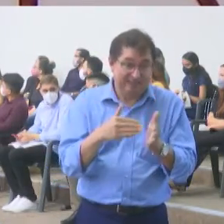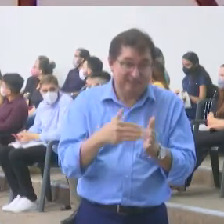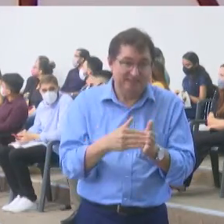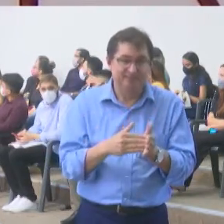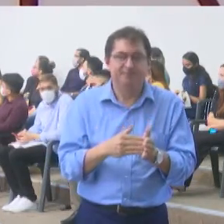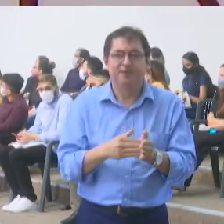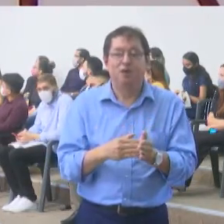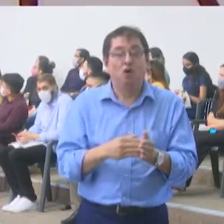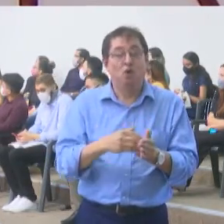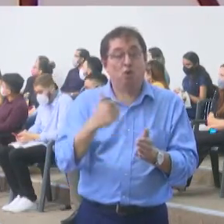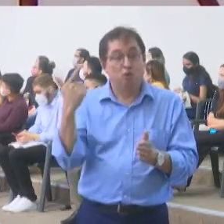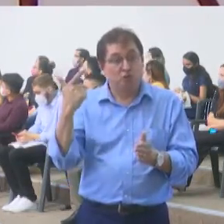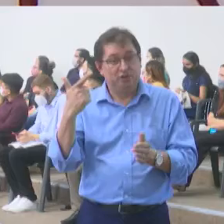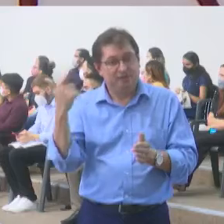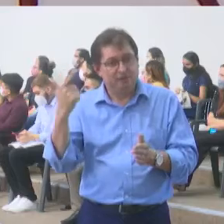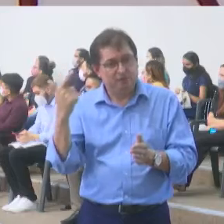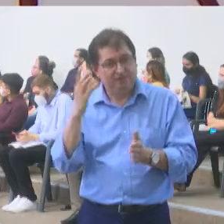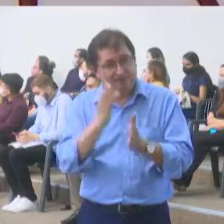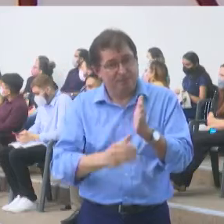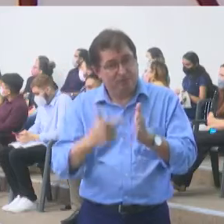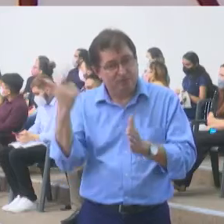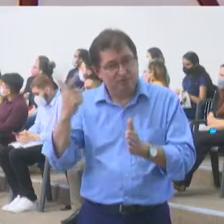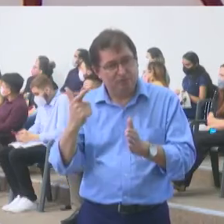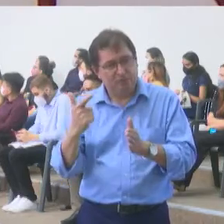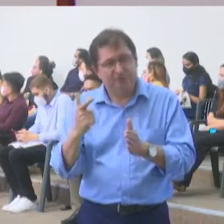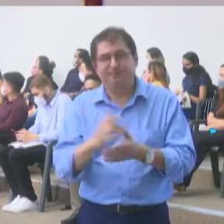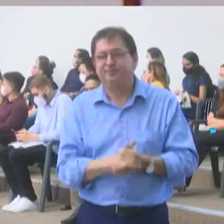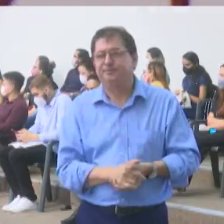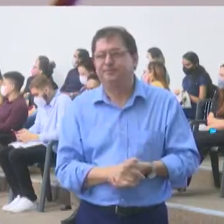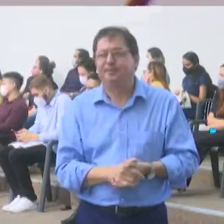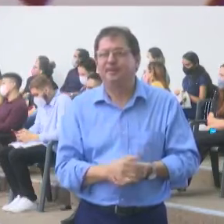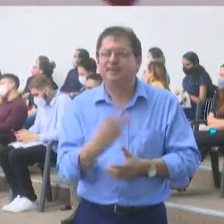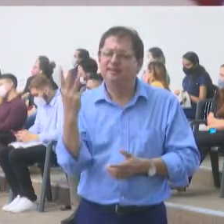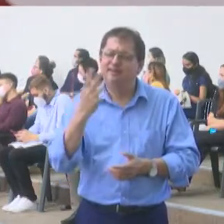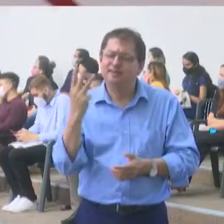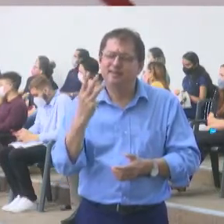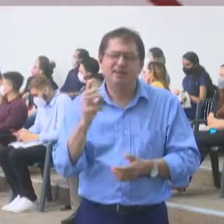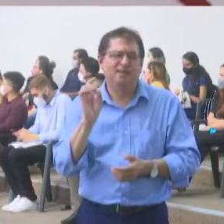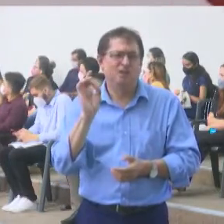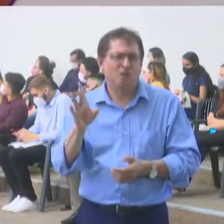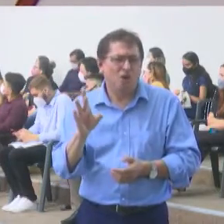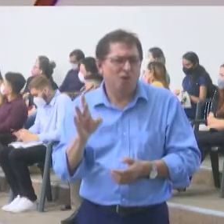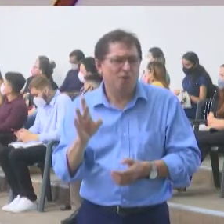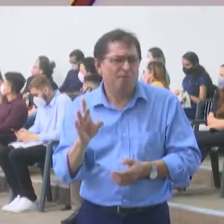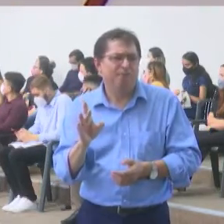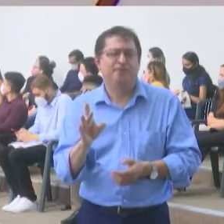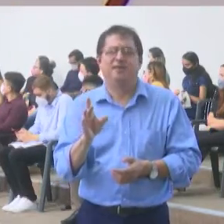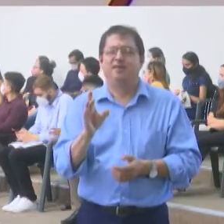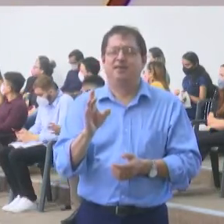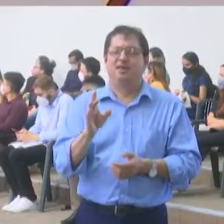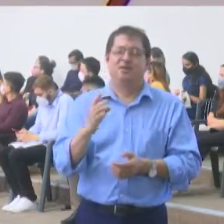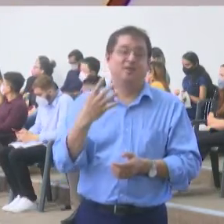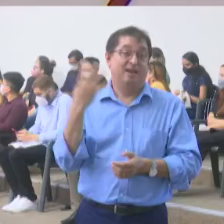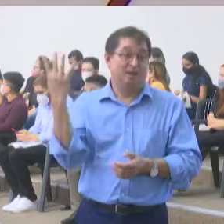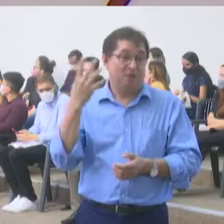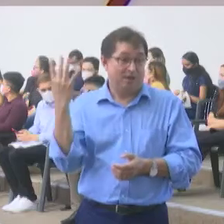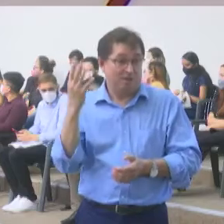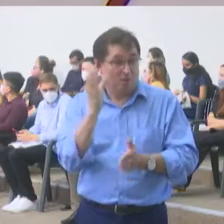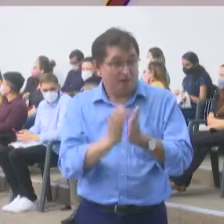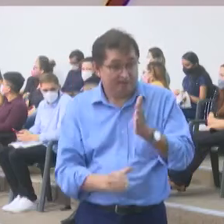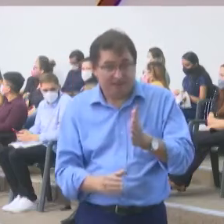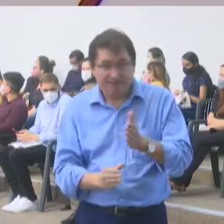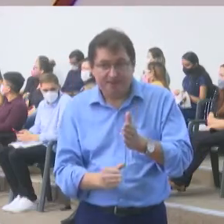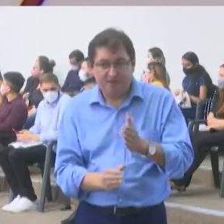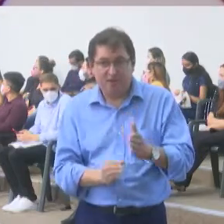capítulo 2, Rute Boaz. Capítulo 3, Rute Boaz. Capítulo 4, somente Boaz. Mas no final do capítulo 4, do livro que se